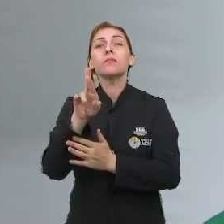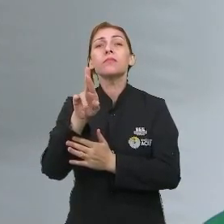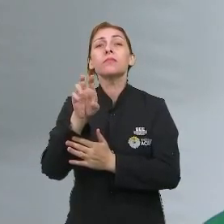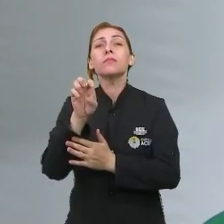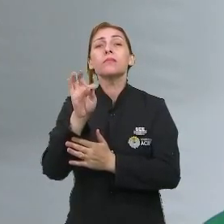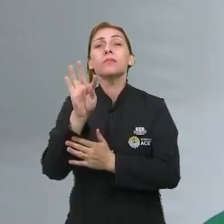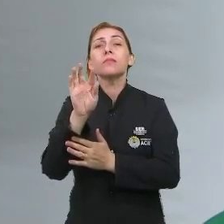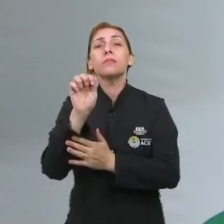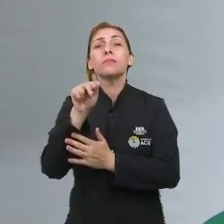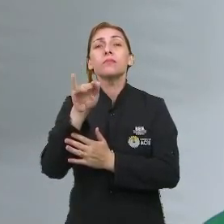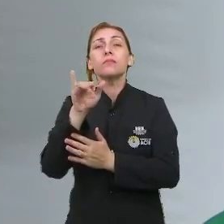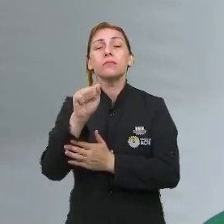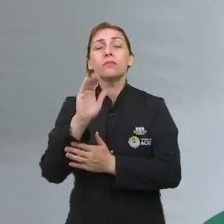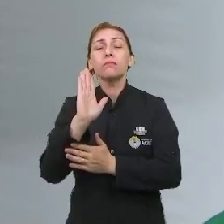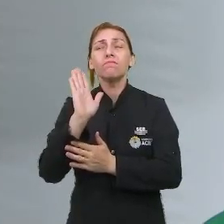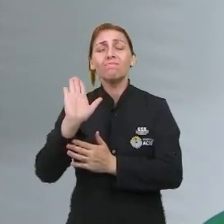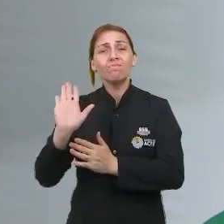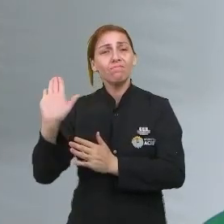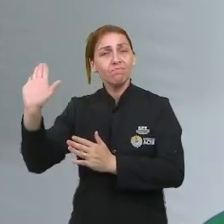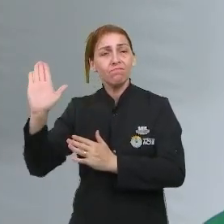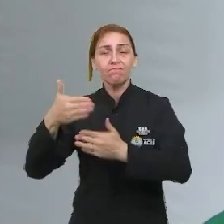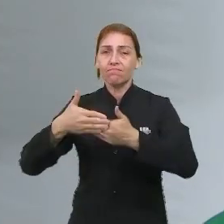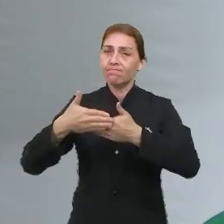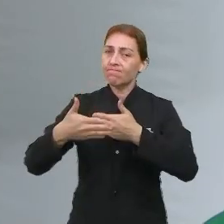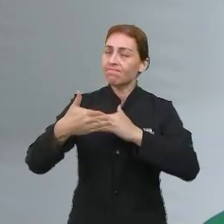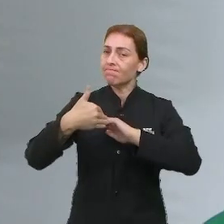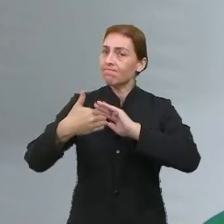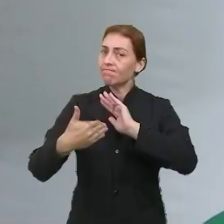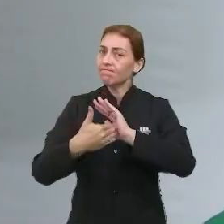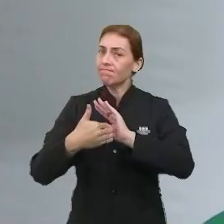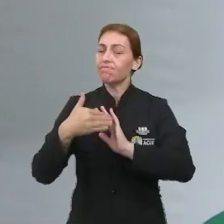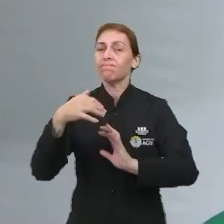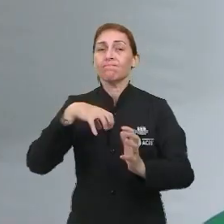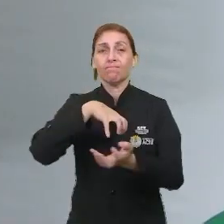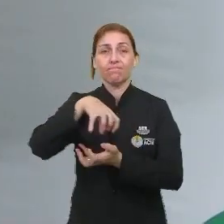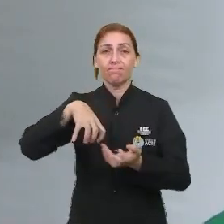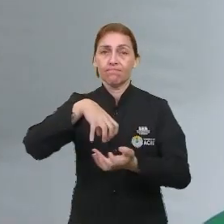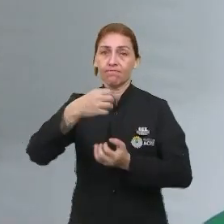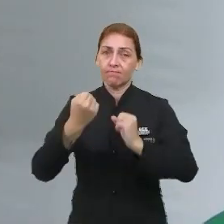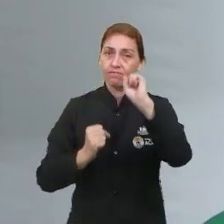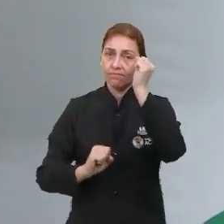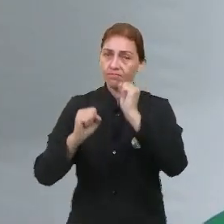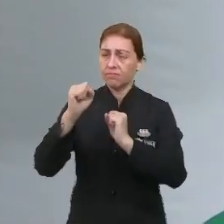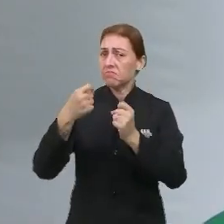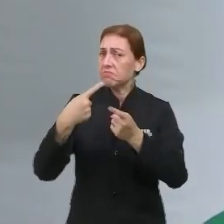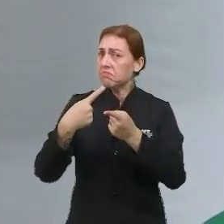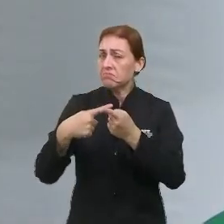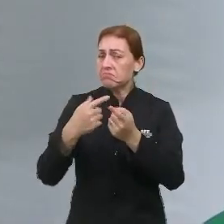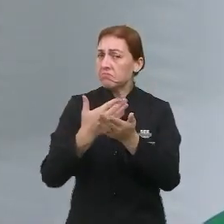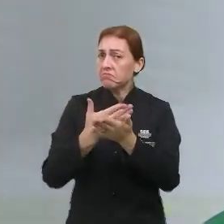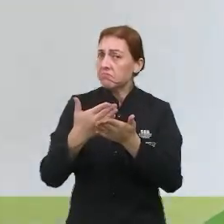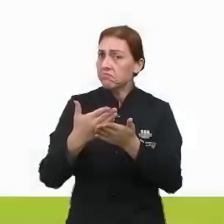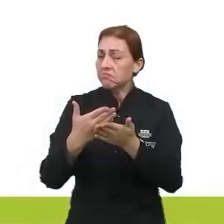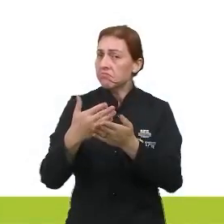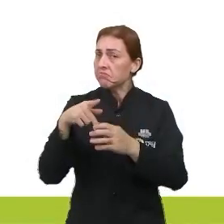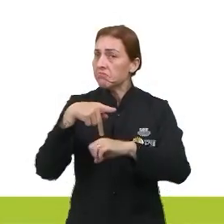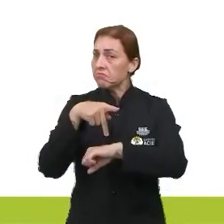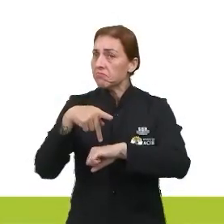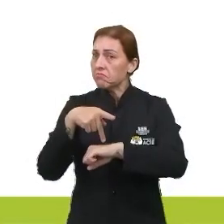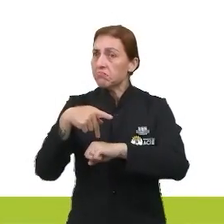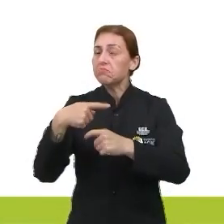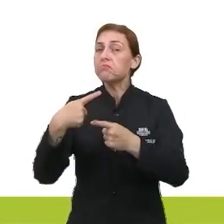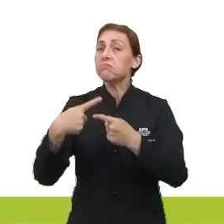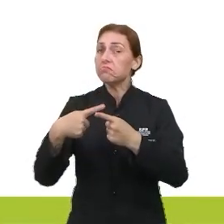Exatamente. Lá começa tudo isso. Lá começa a Revolução Industrial. Por que começa na Grã-Bretanha? Por